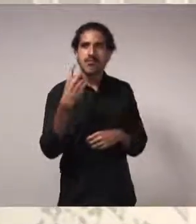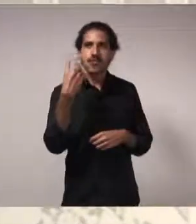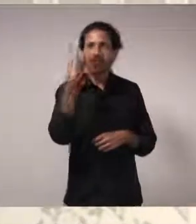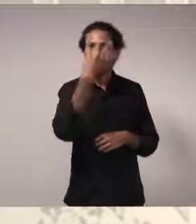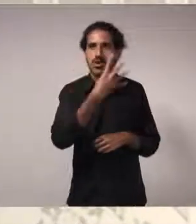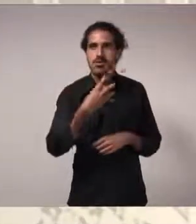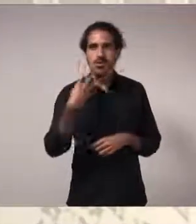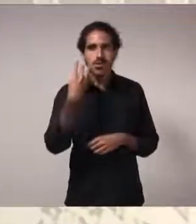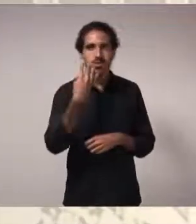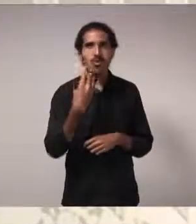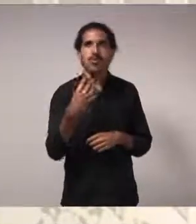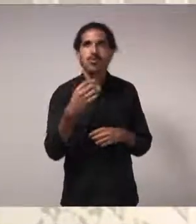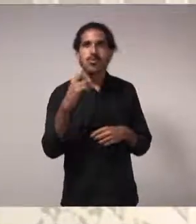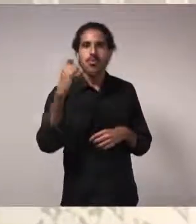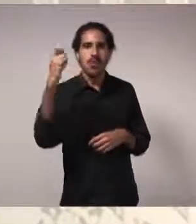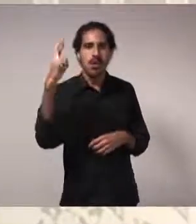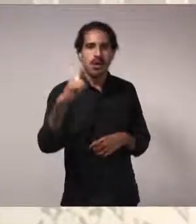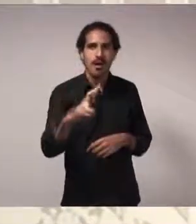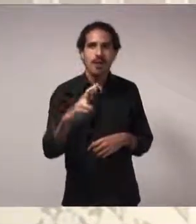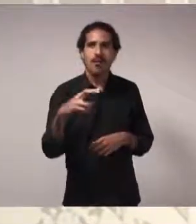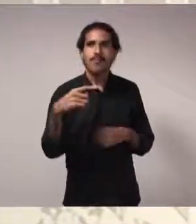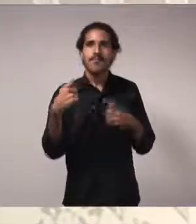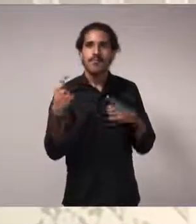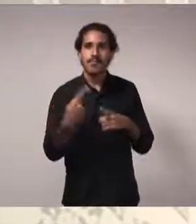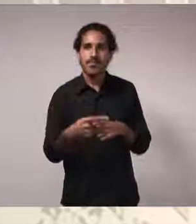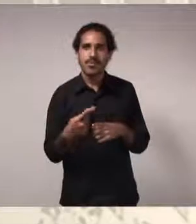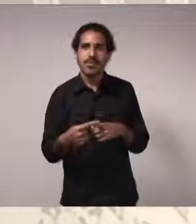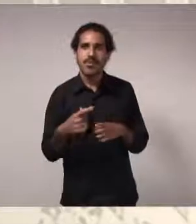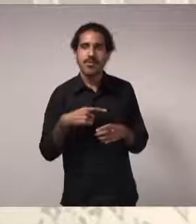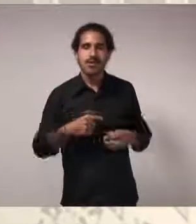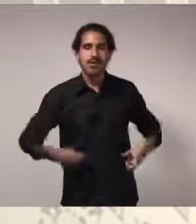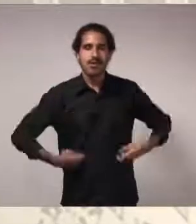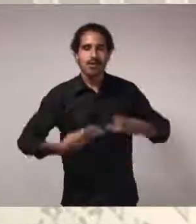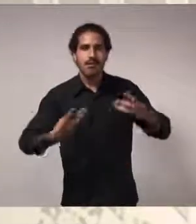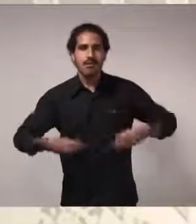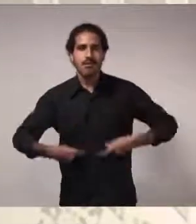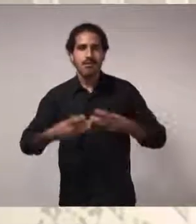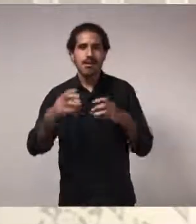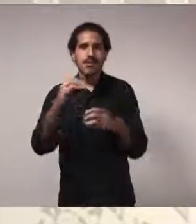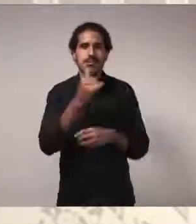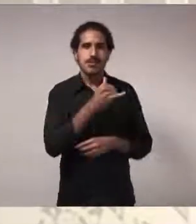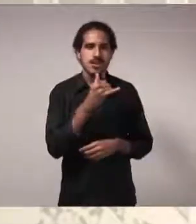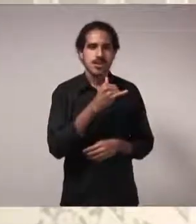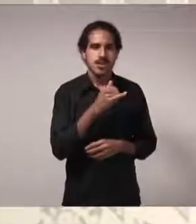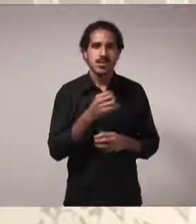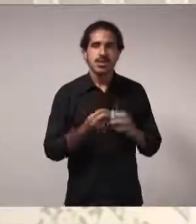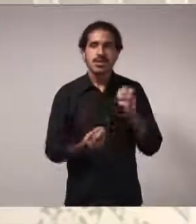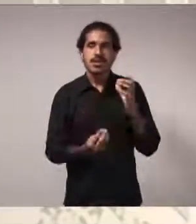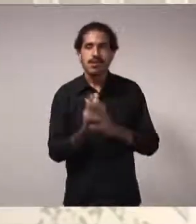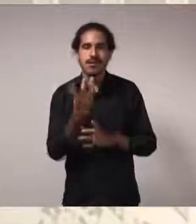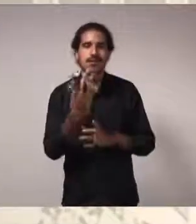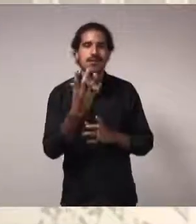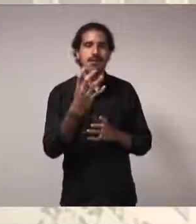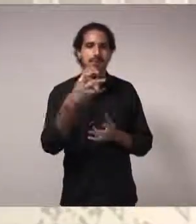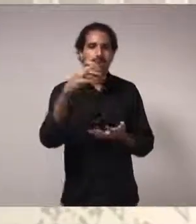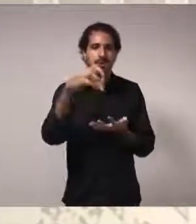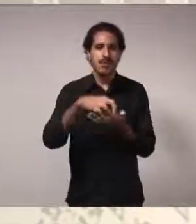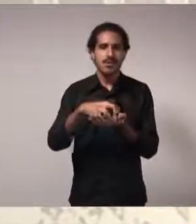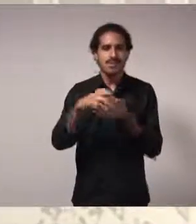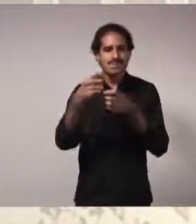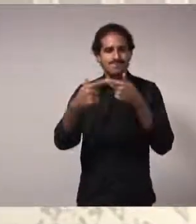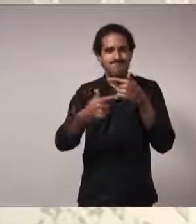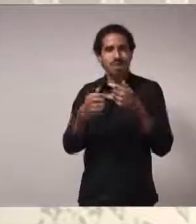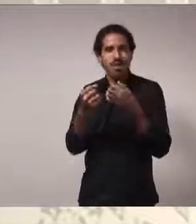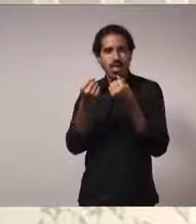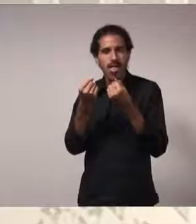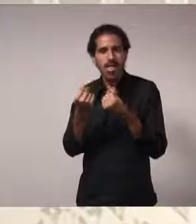isso também gerou uma ineficiência absurda, de gastar mais energia, criar carga para a máquina grande ficar. Então, a gente